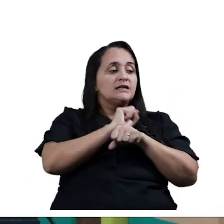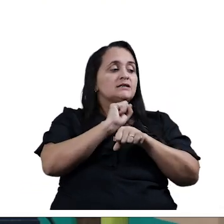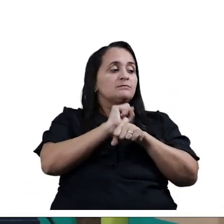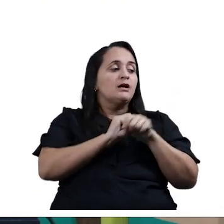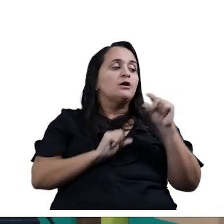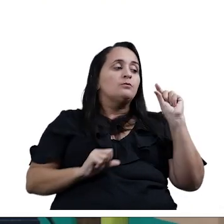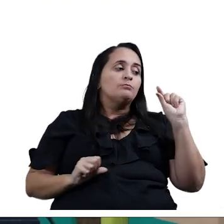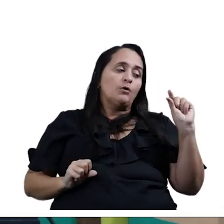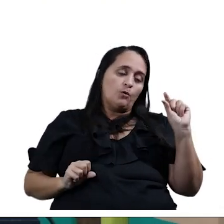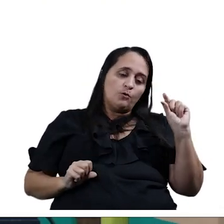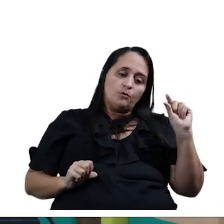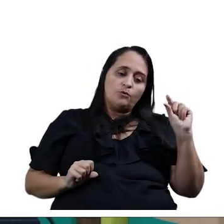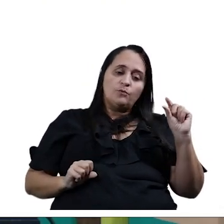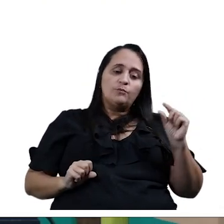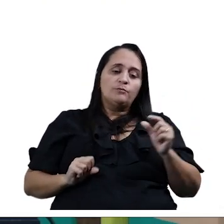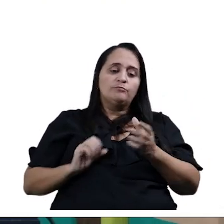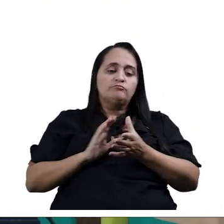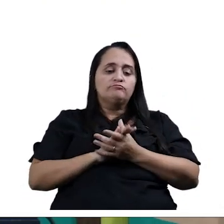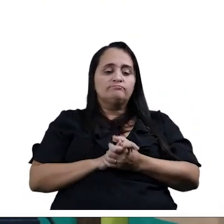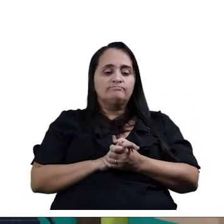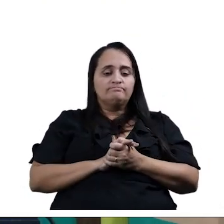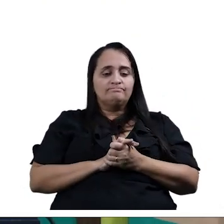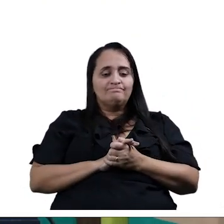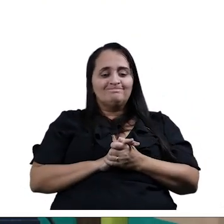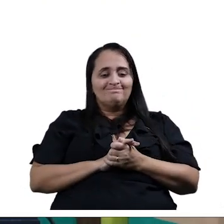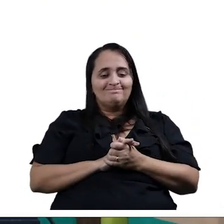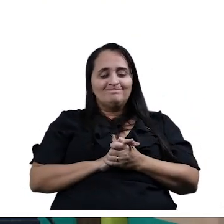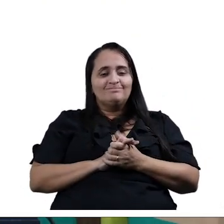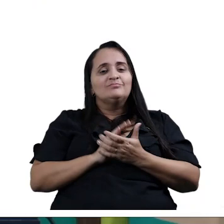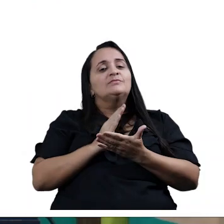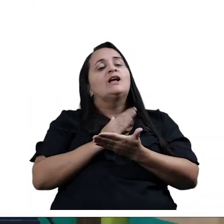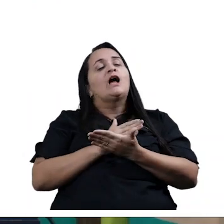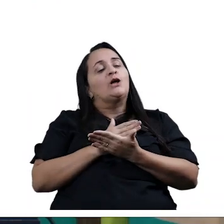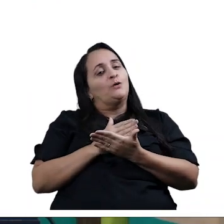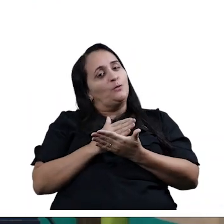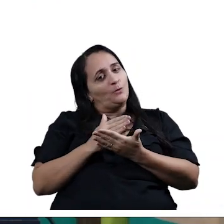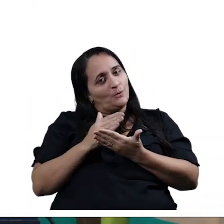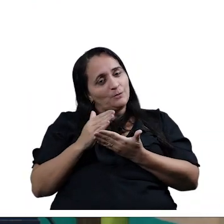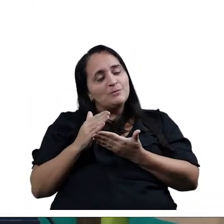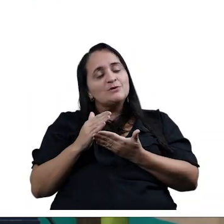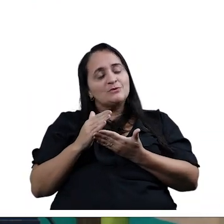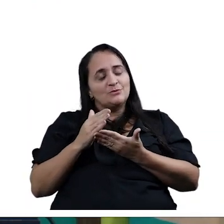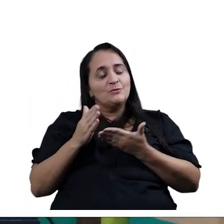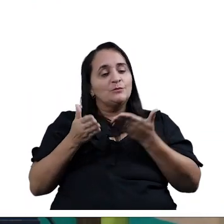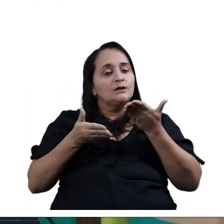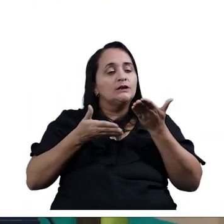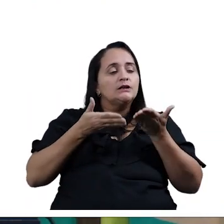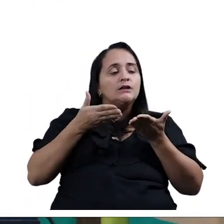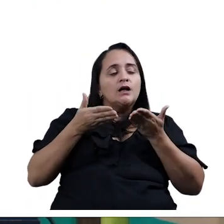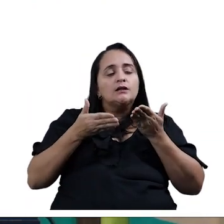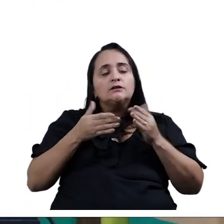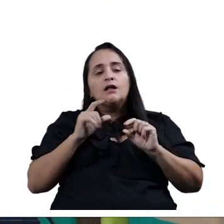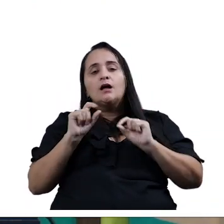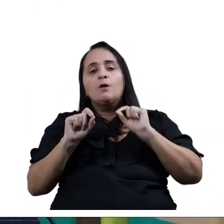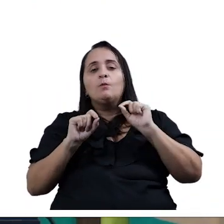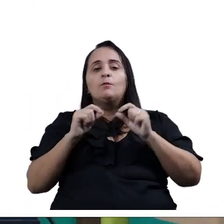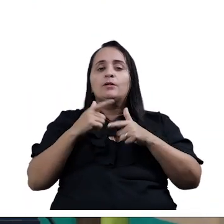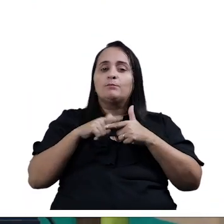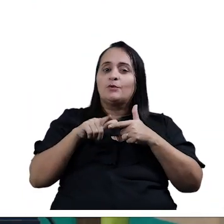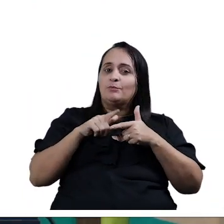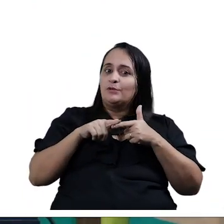um pouco. Aí ela começou a tratar do problema, né?